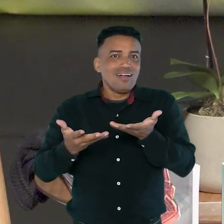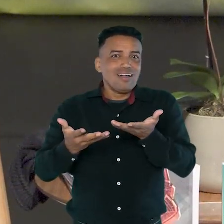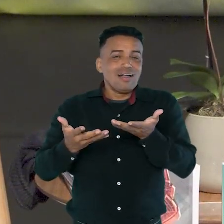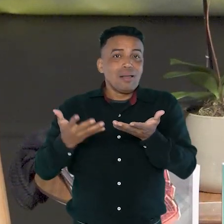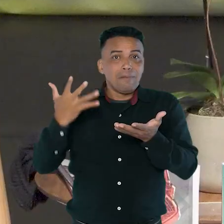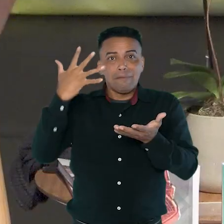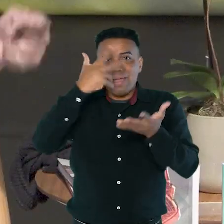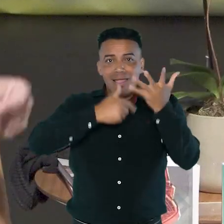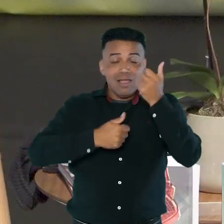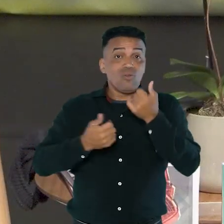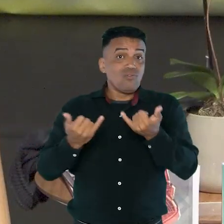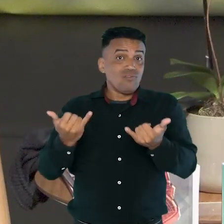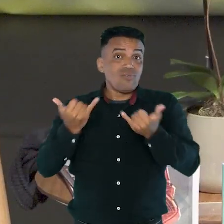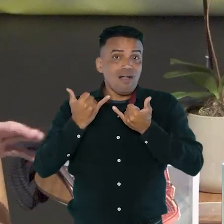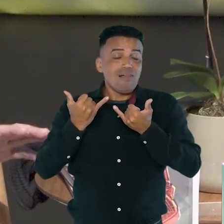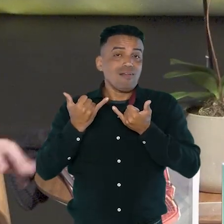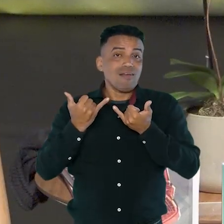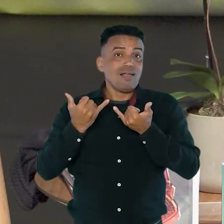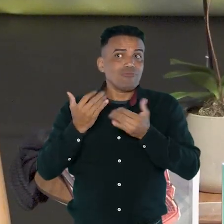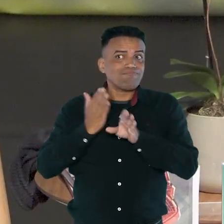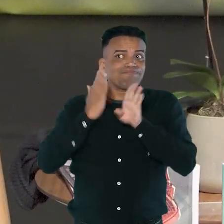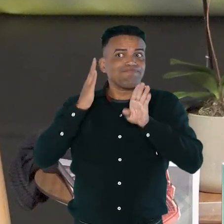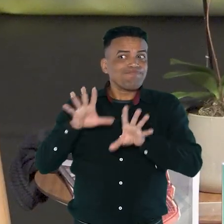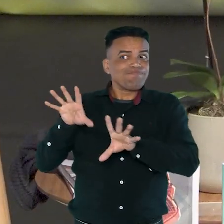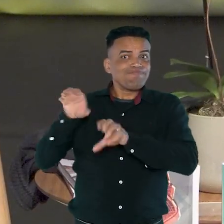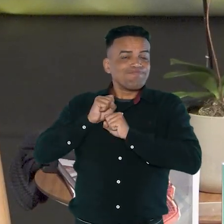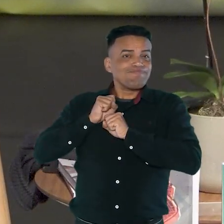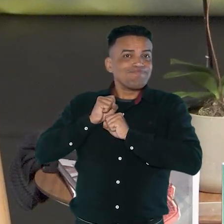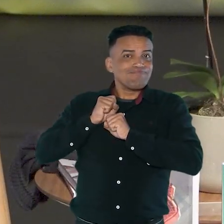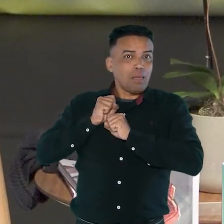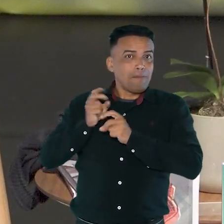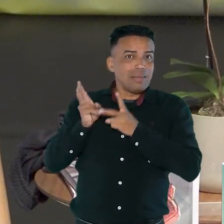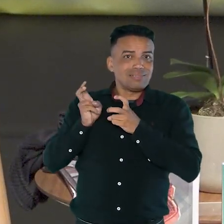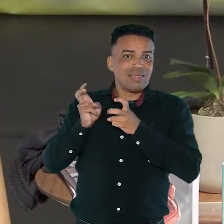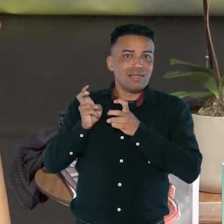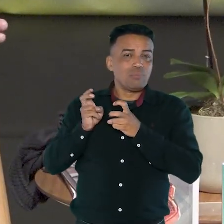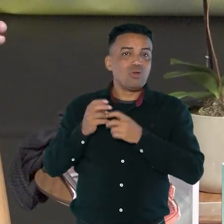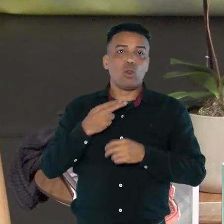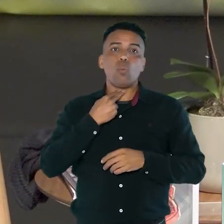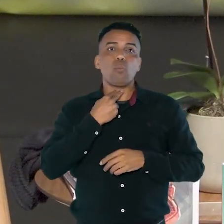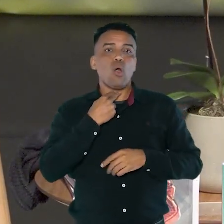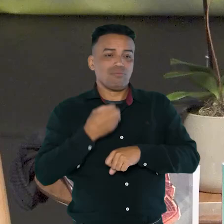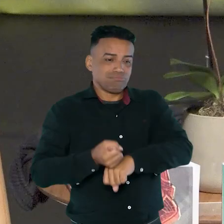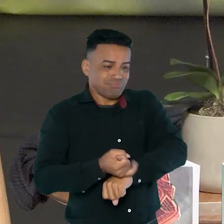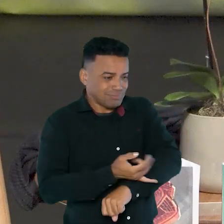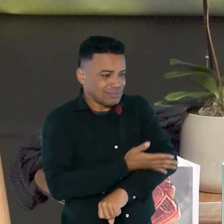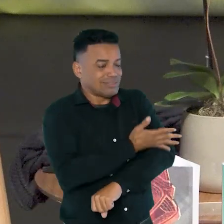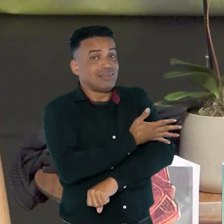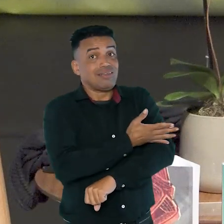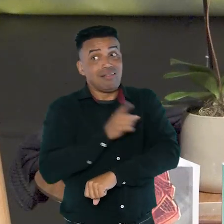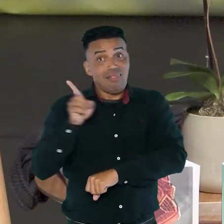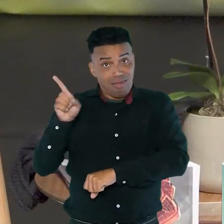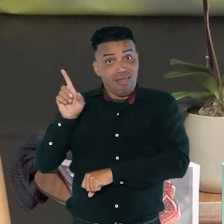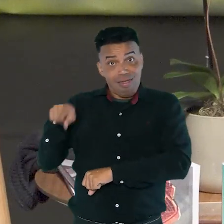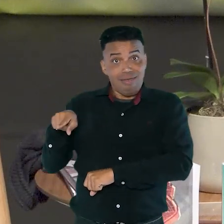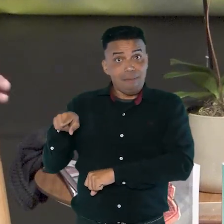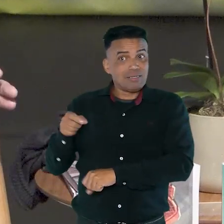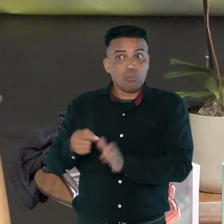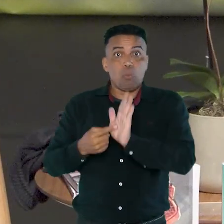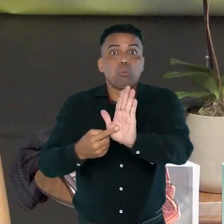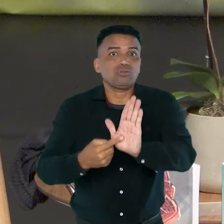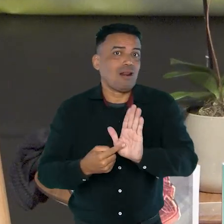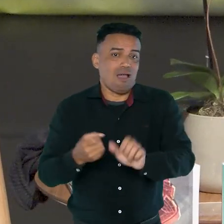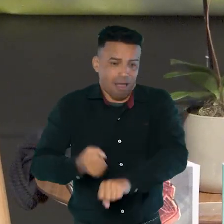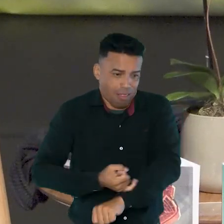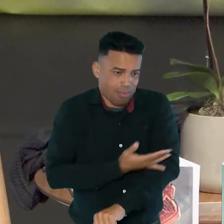O Belo diz eu te amo por ele, e ele passa batido. Ele não pode ser sensível. Ele é, mas ele